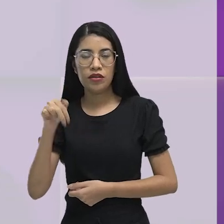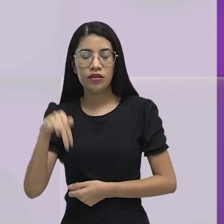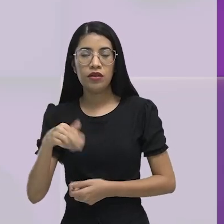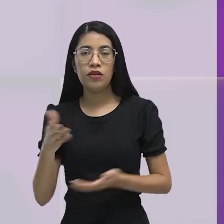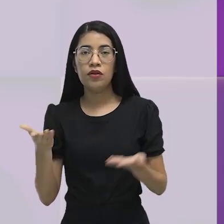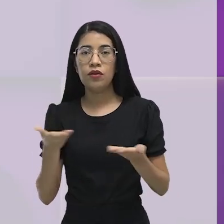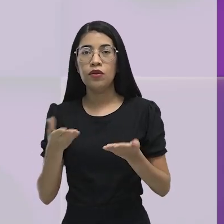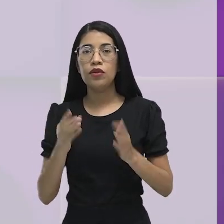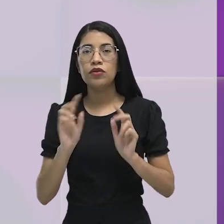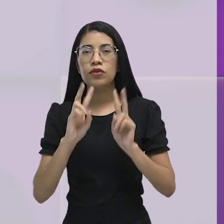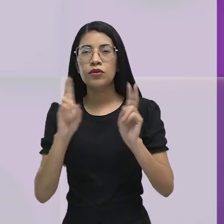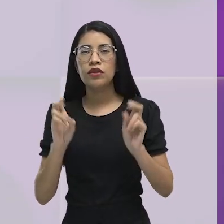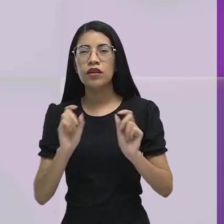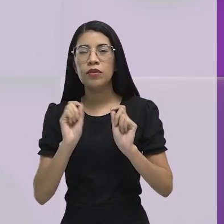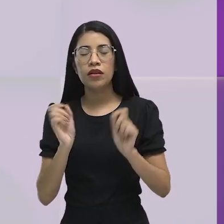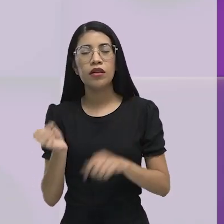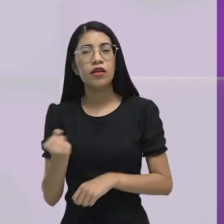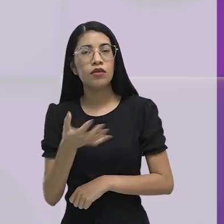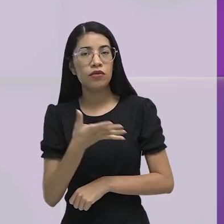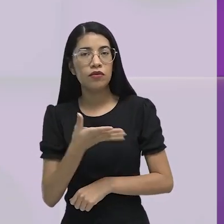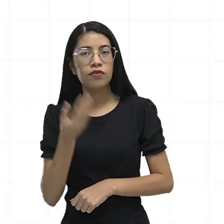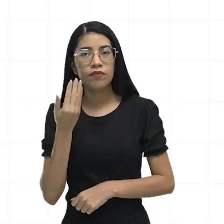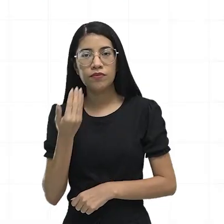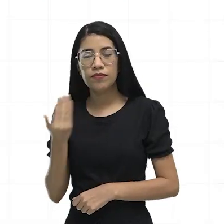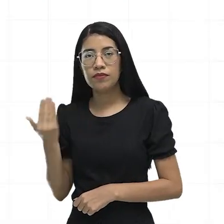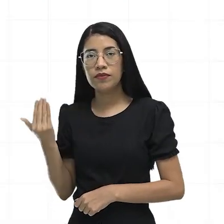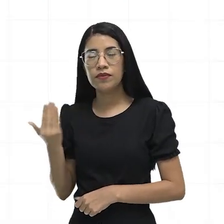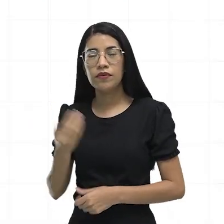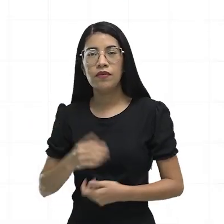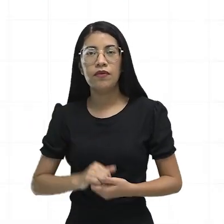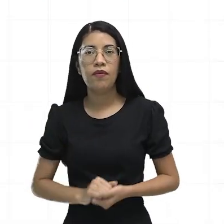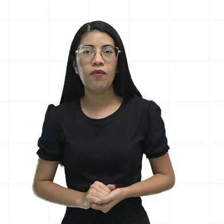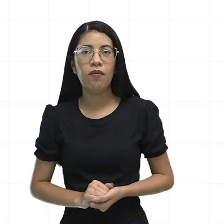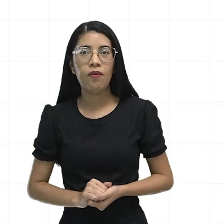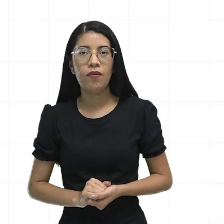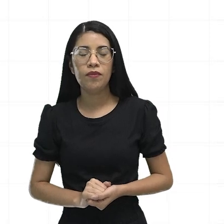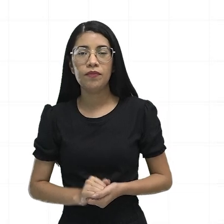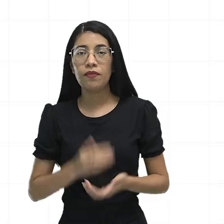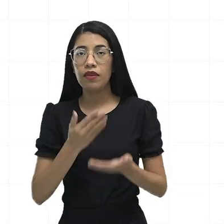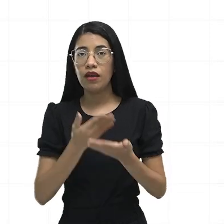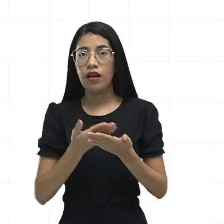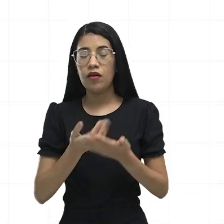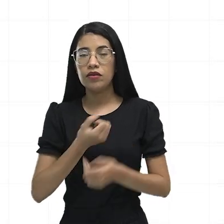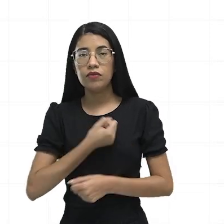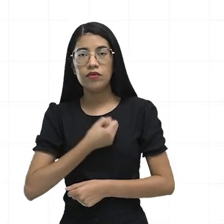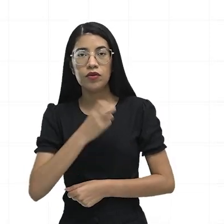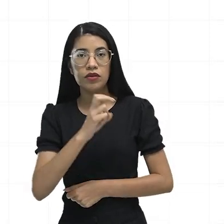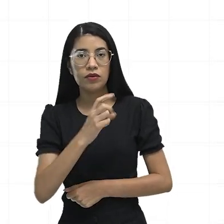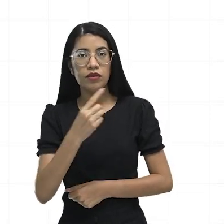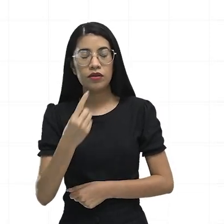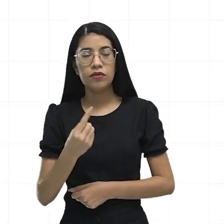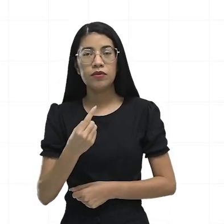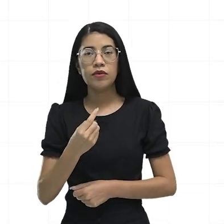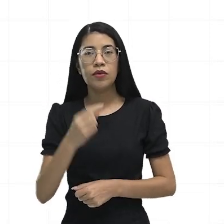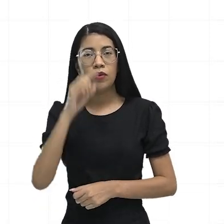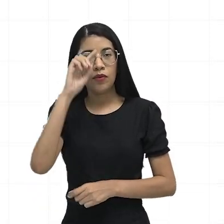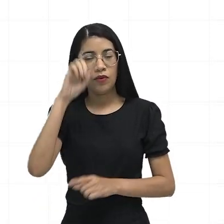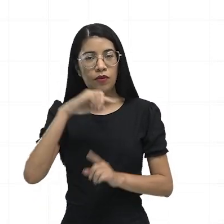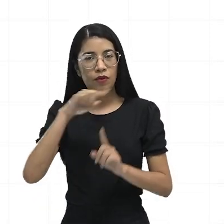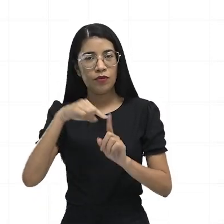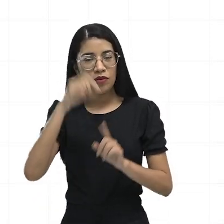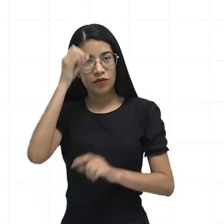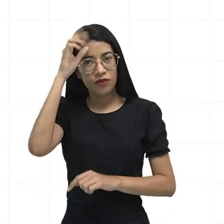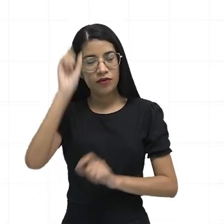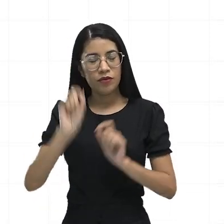hoje nós iremos abordar um novo conteúdo. Acompanha comigo. Aula de número 51. O objeto de conhecimento